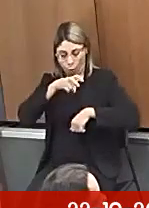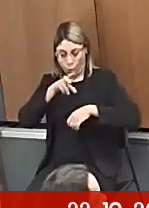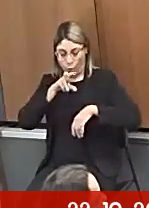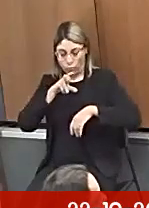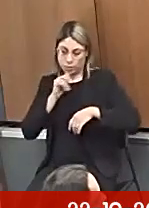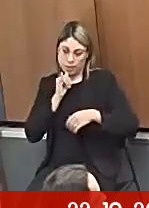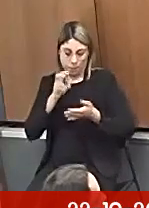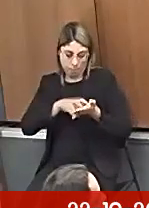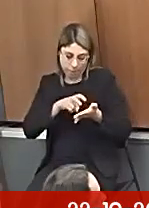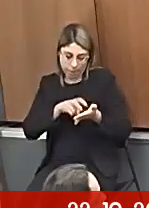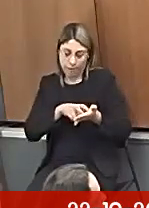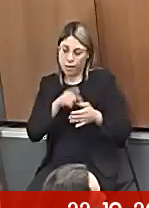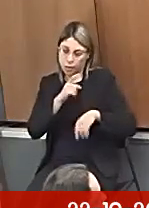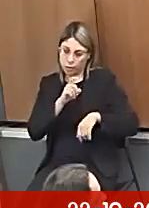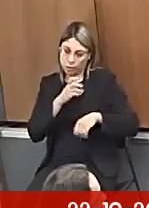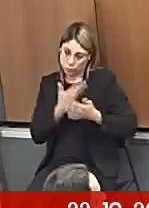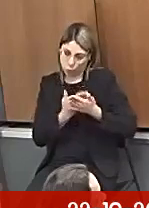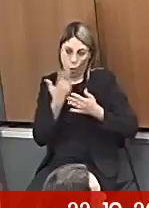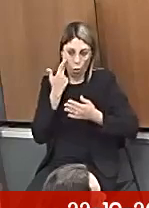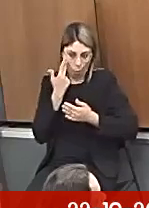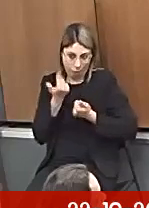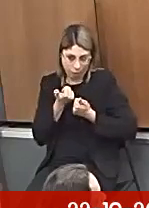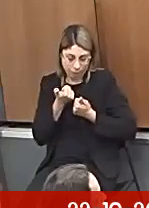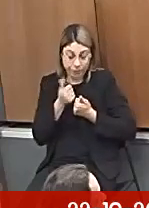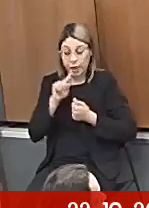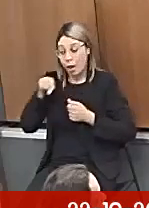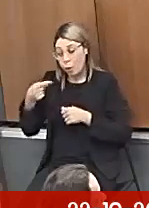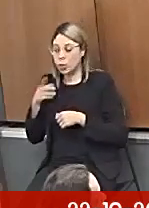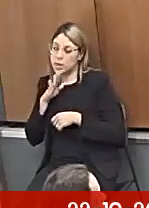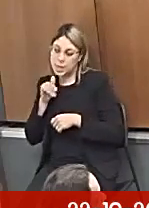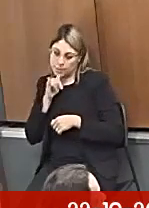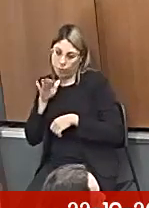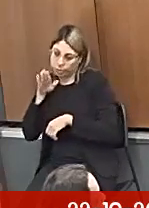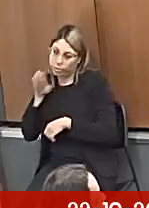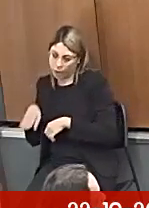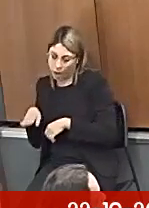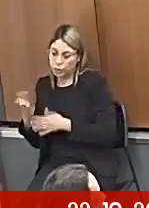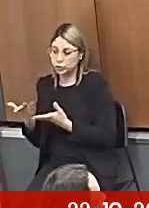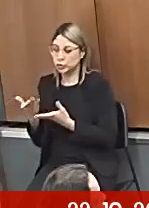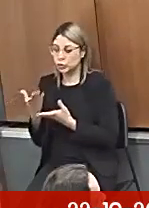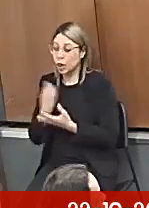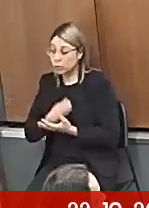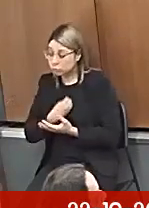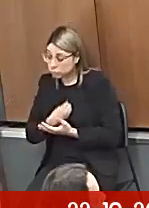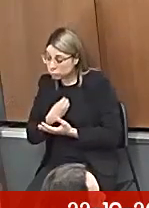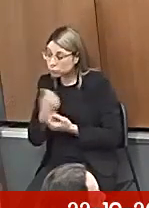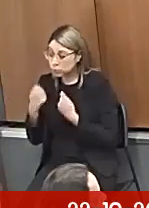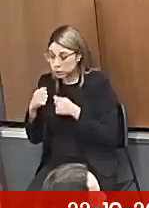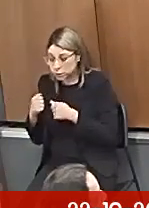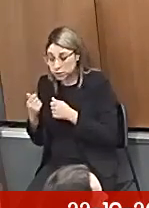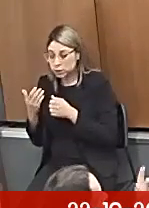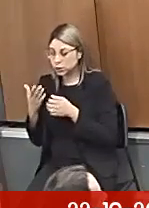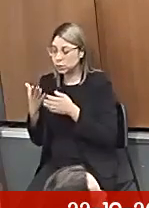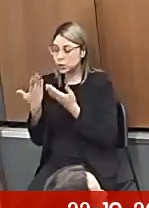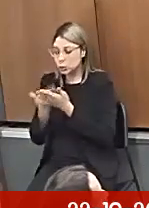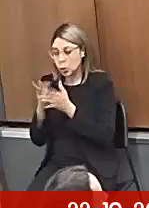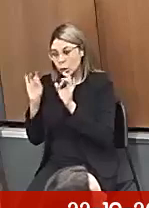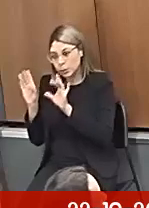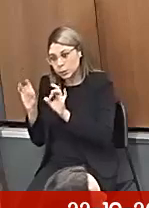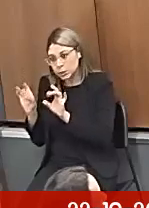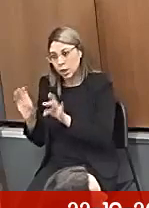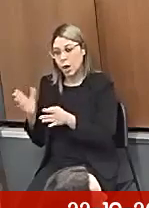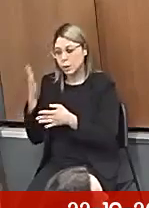escola comum e, no outro horário, ele participa das salas recurso na escola